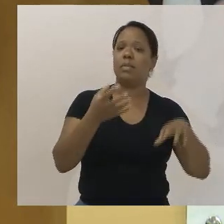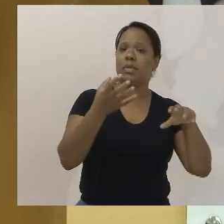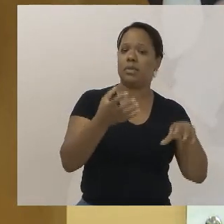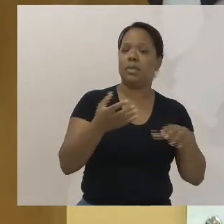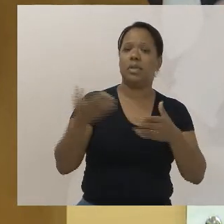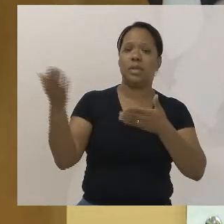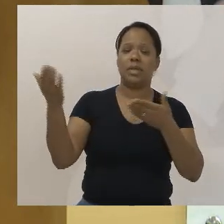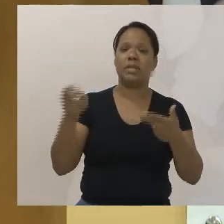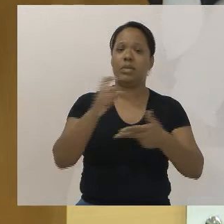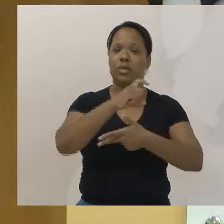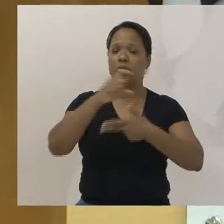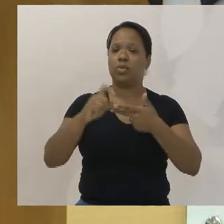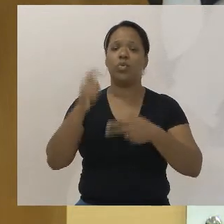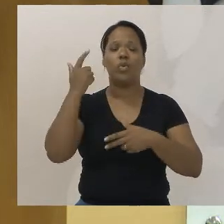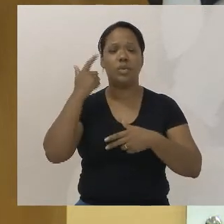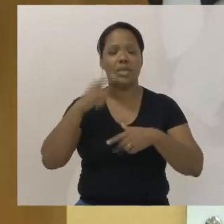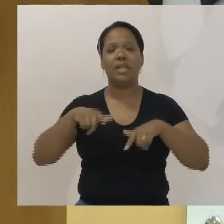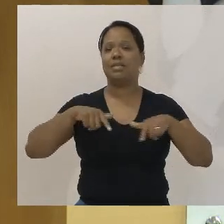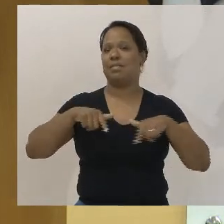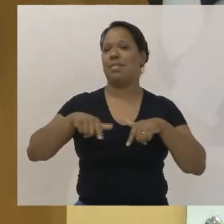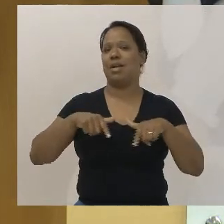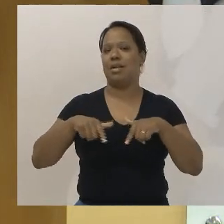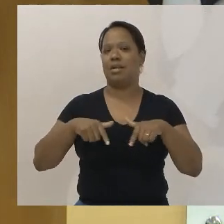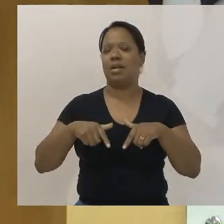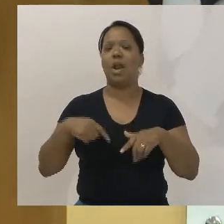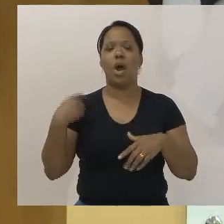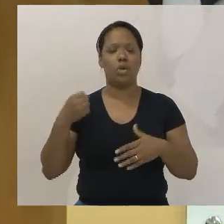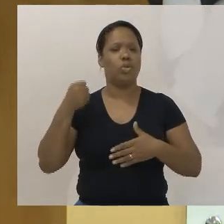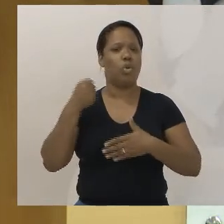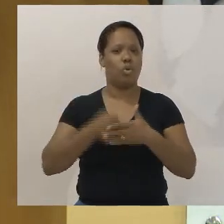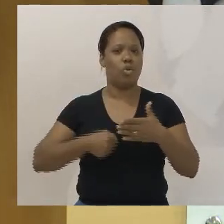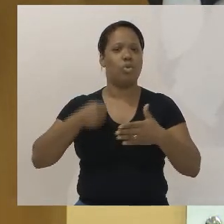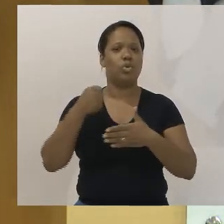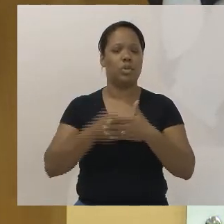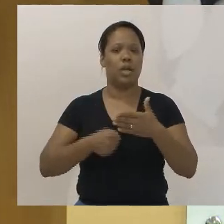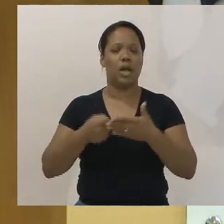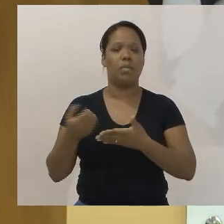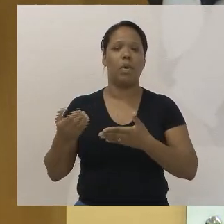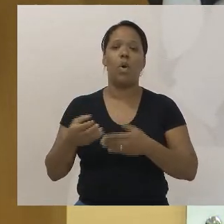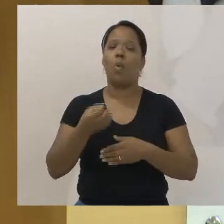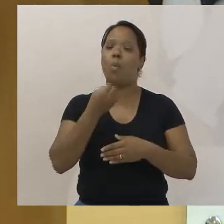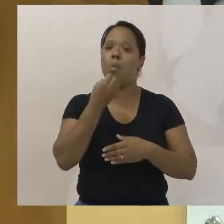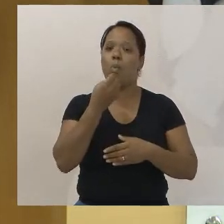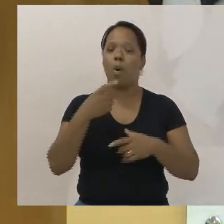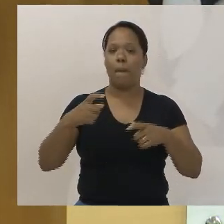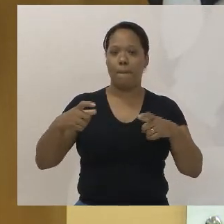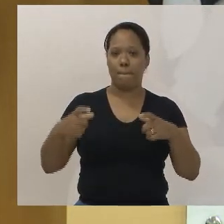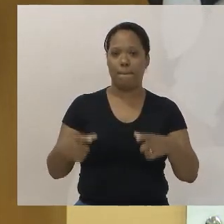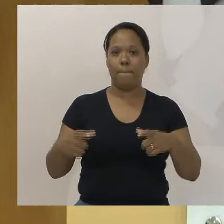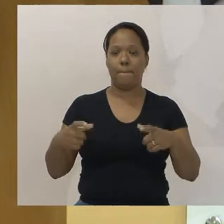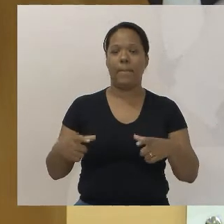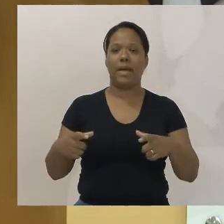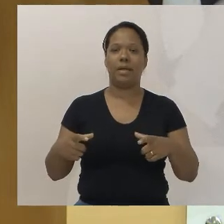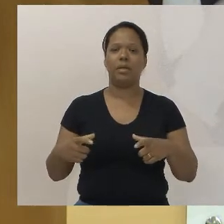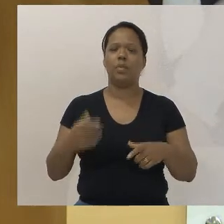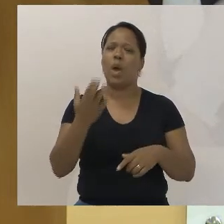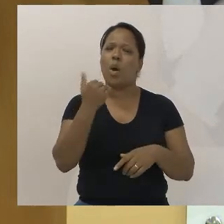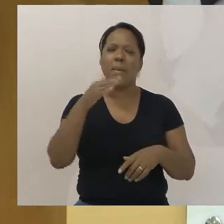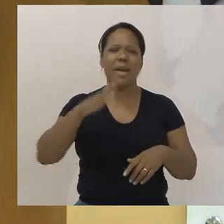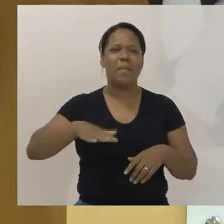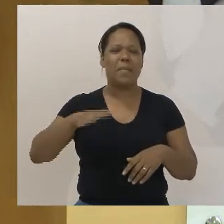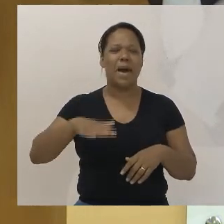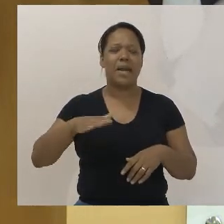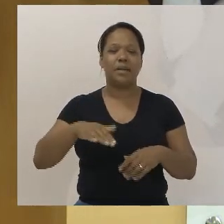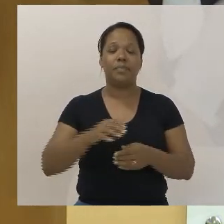não estão andando nessa condição o executivo estamos lutando para trazer um bom prato que para a nossa cidade inscrevemos jacarey no mit